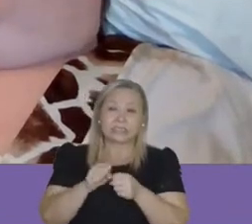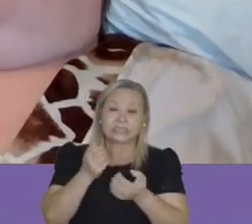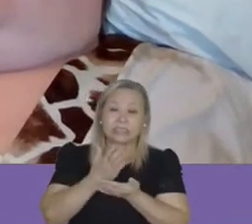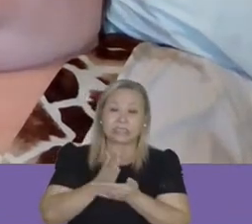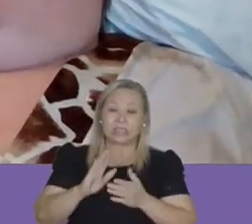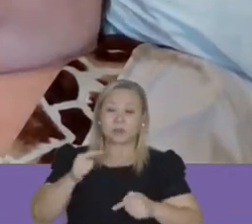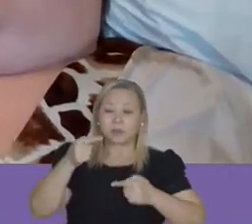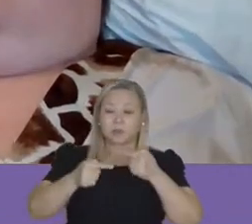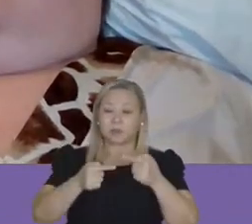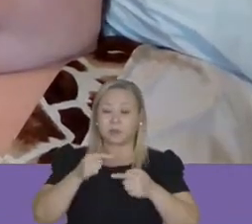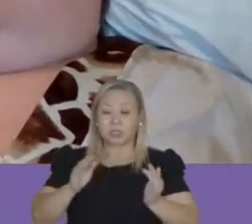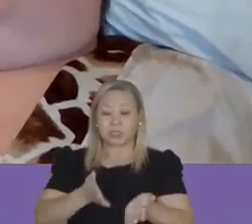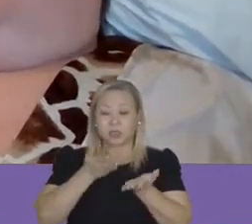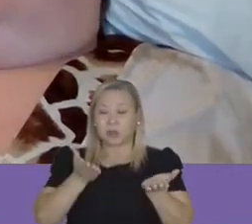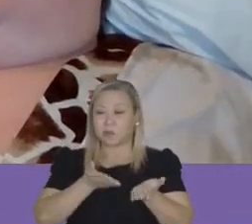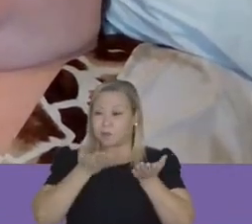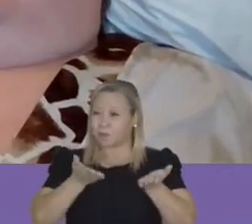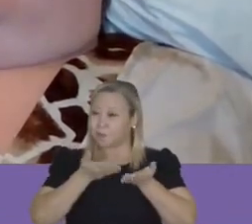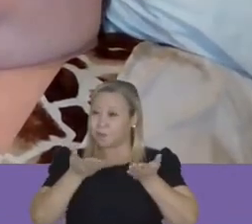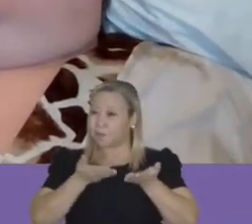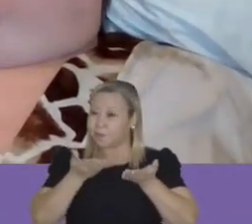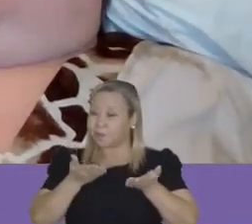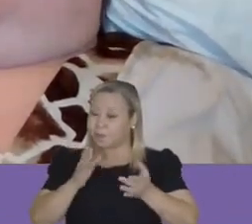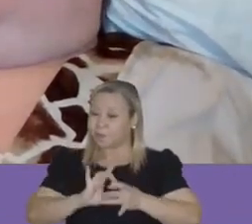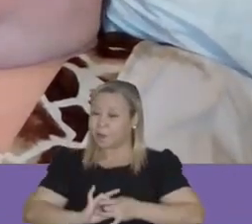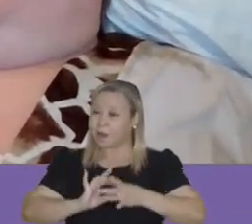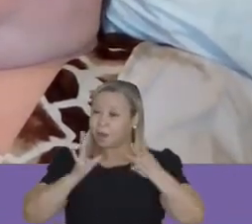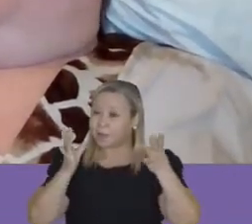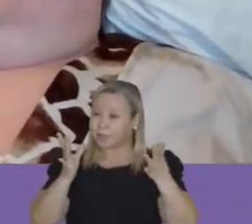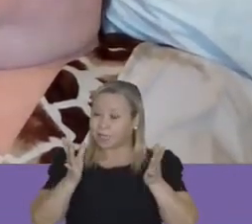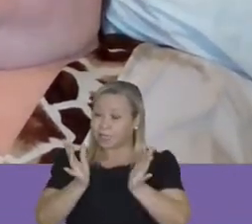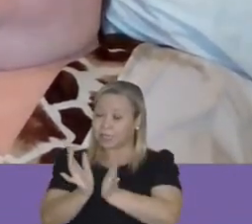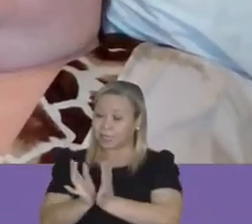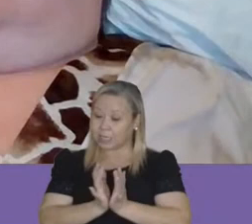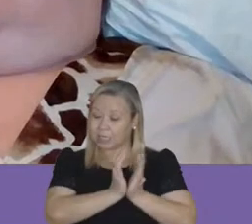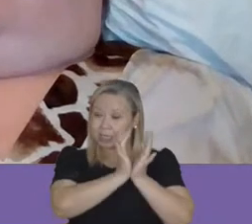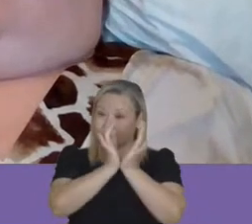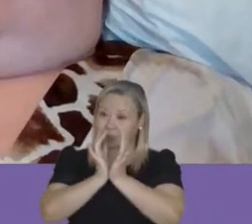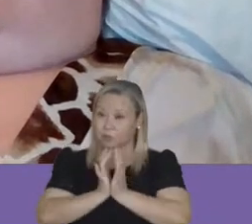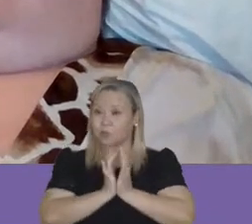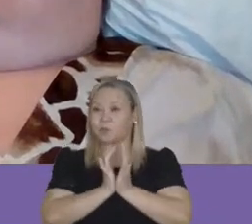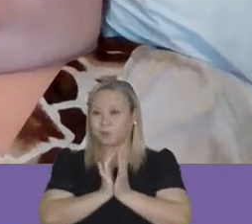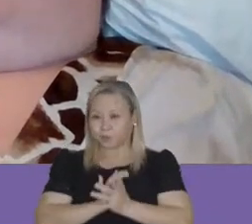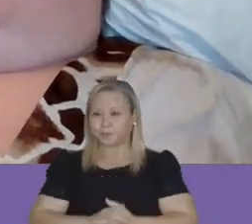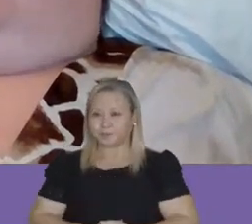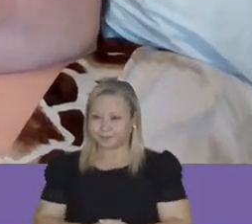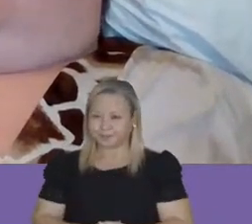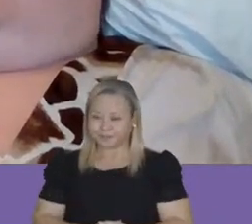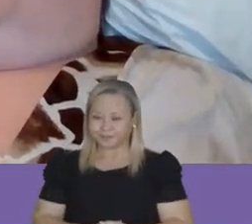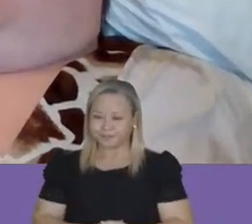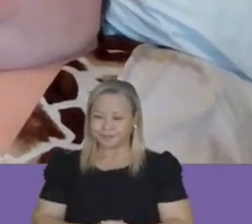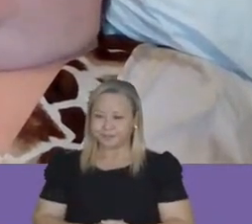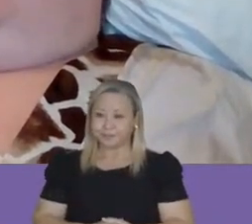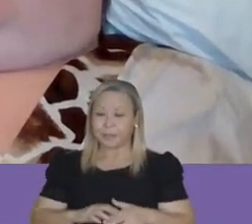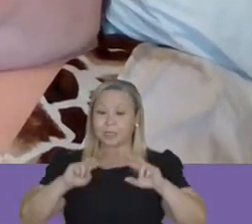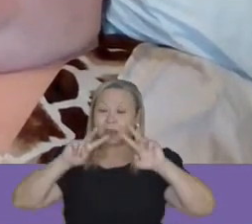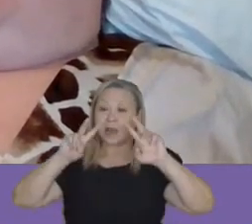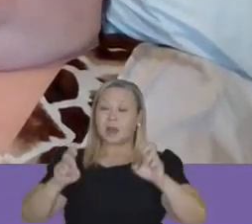que promoviam a emancipação desses grupos. A questão, gente,